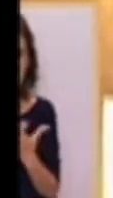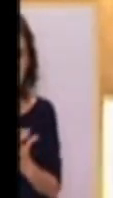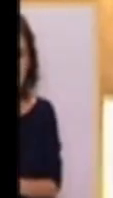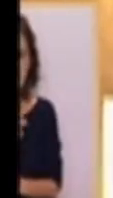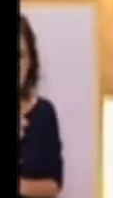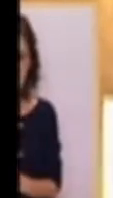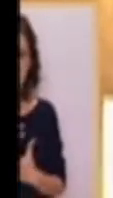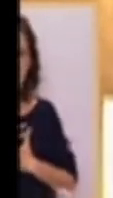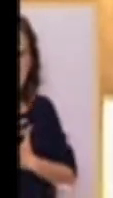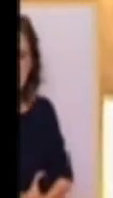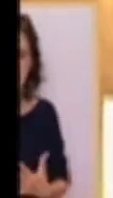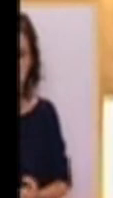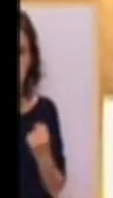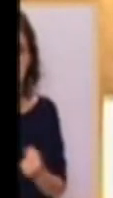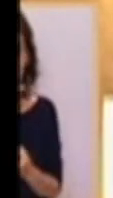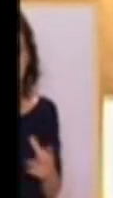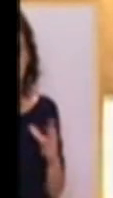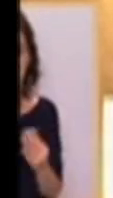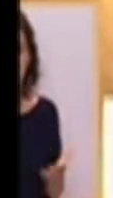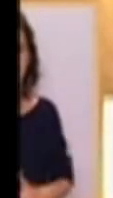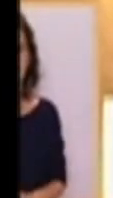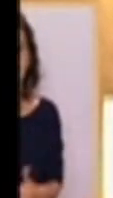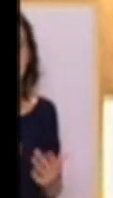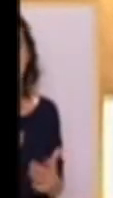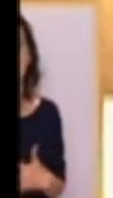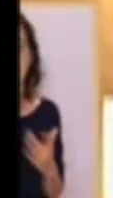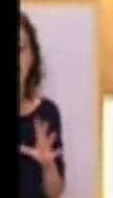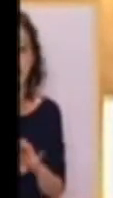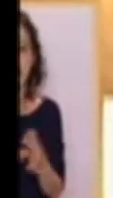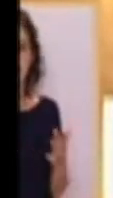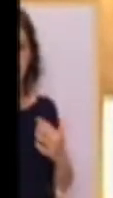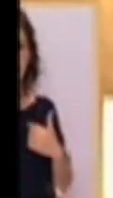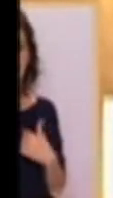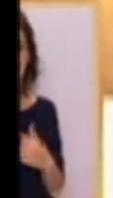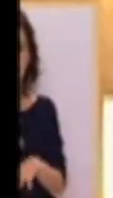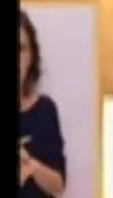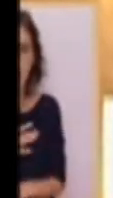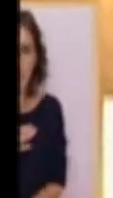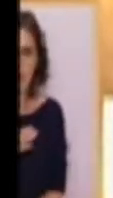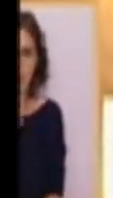aqueles meses que achei que depois já nem conseguia cantar mais. Mas acho que também tem a ver com o facto de eu sou tão fã da